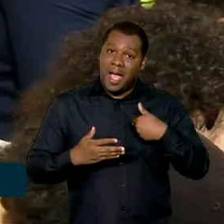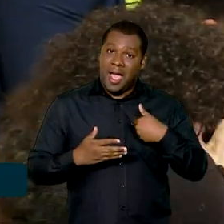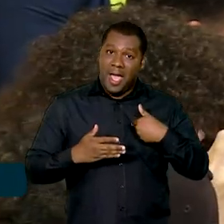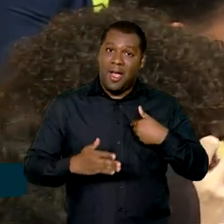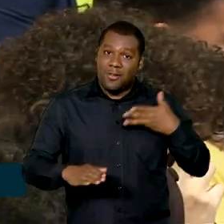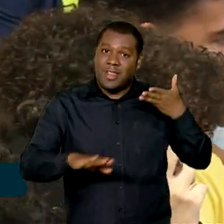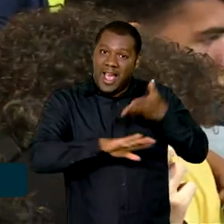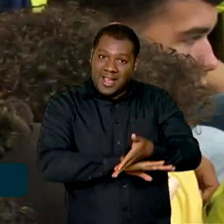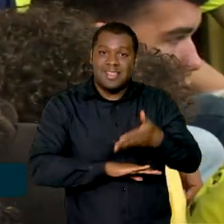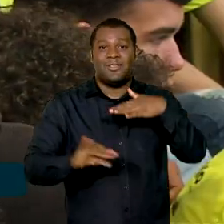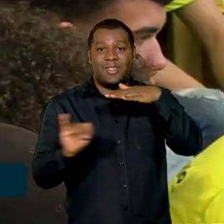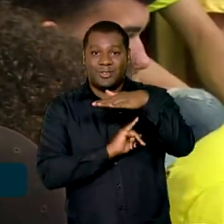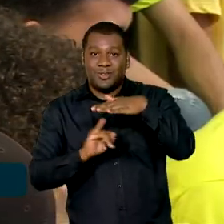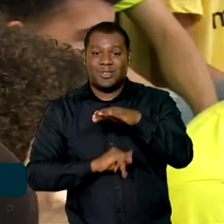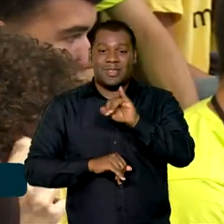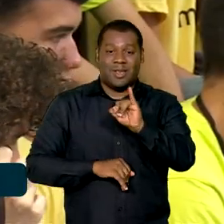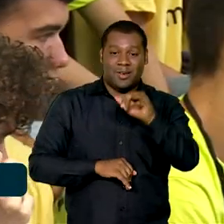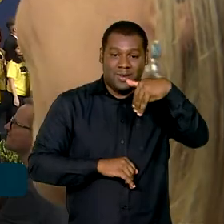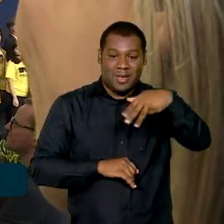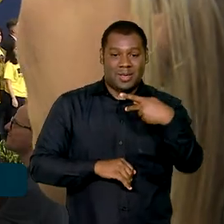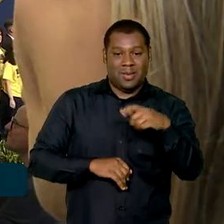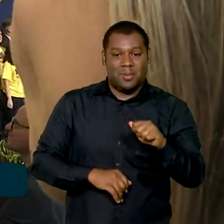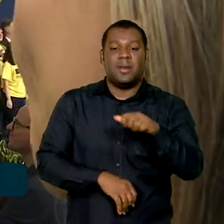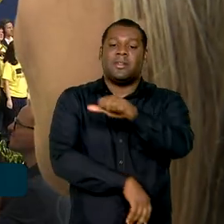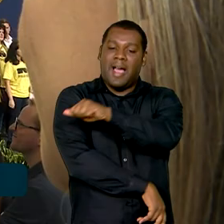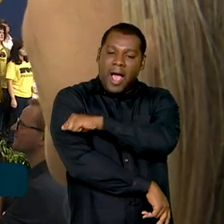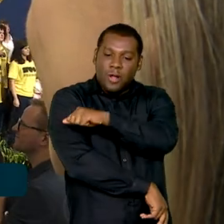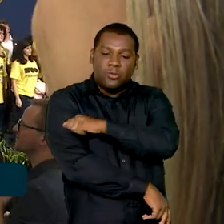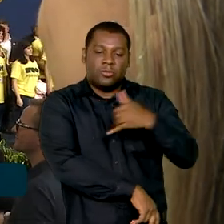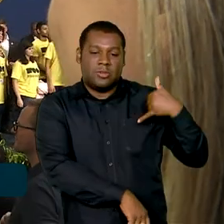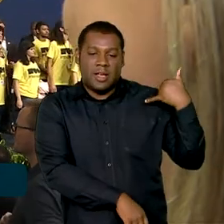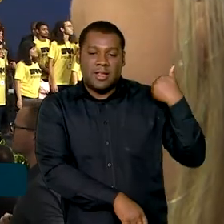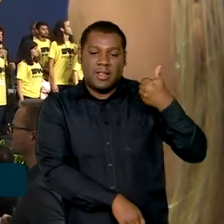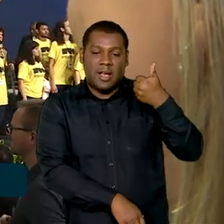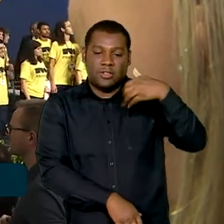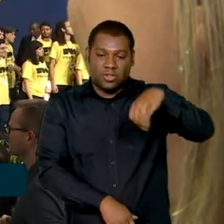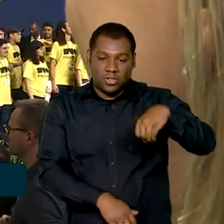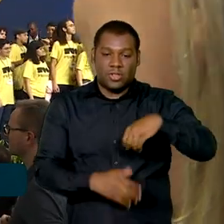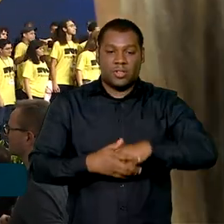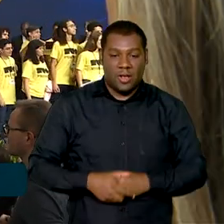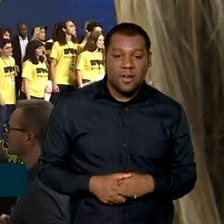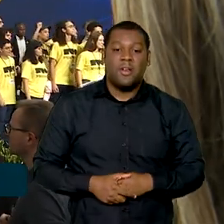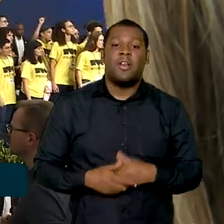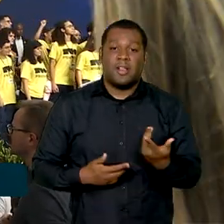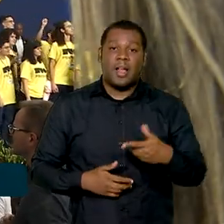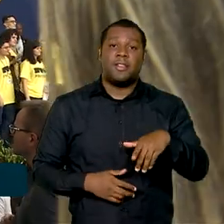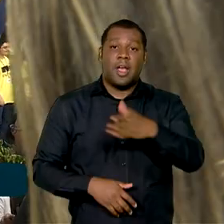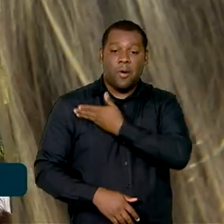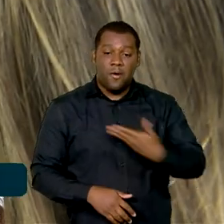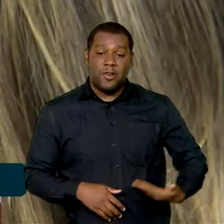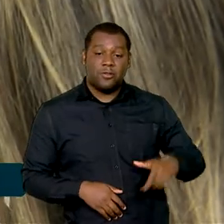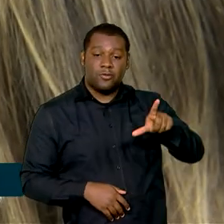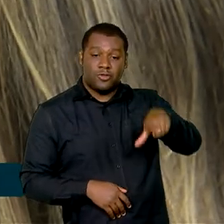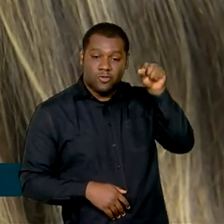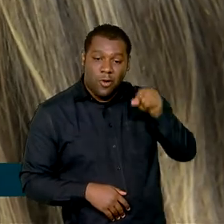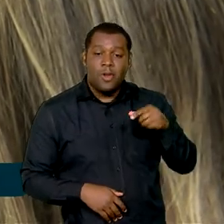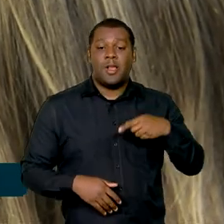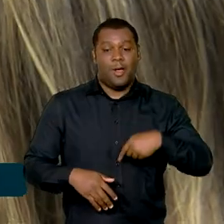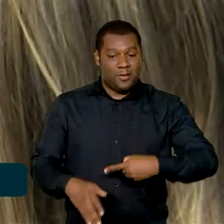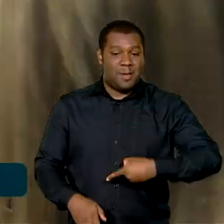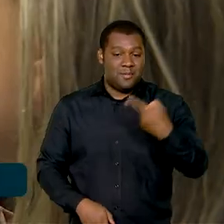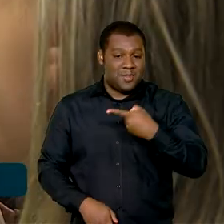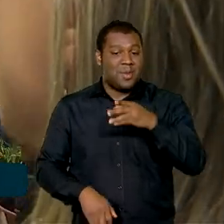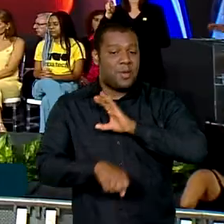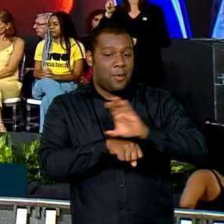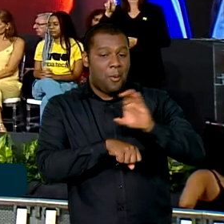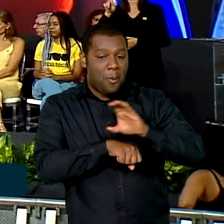mim. O estudante de 19 anos foi selecionado para a turma do IMPATEC, primeiro curso de